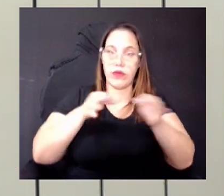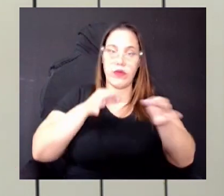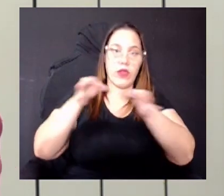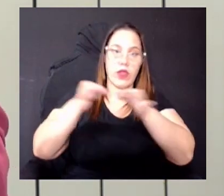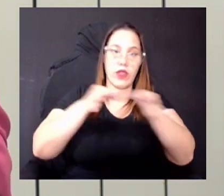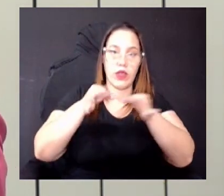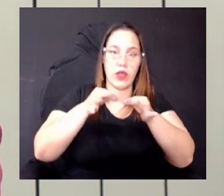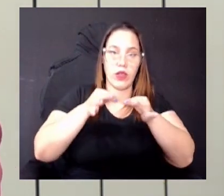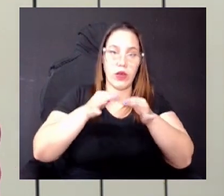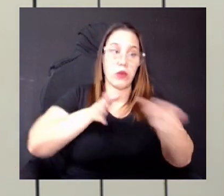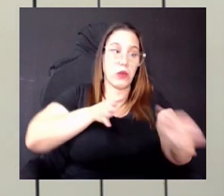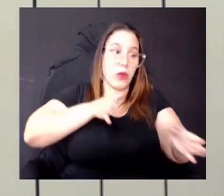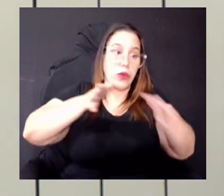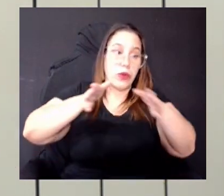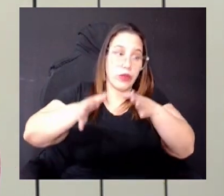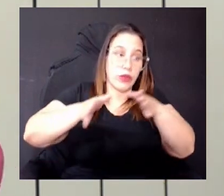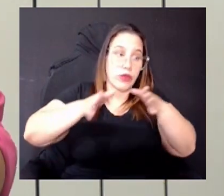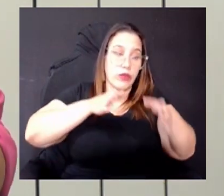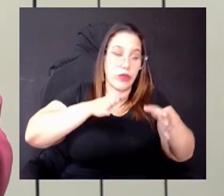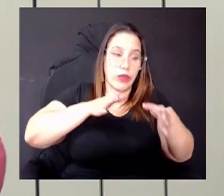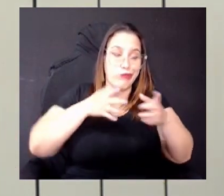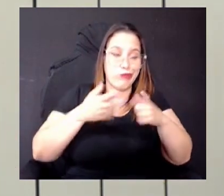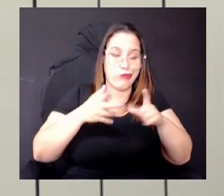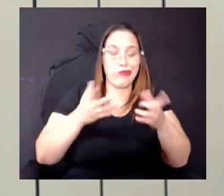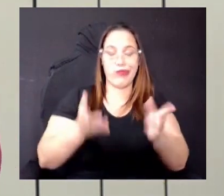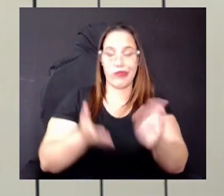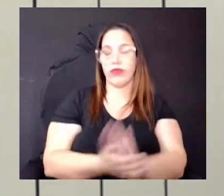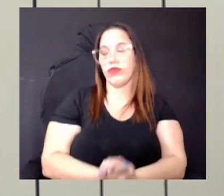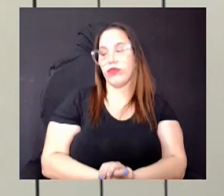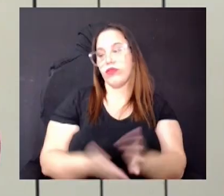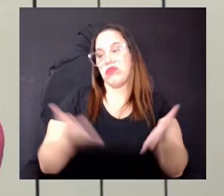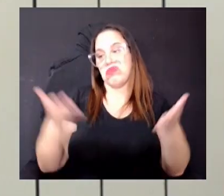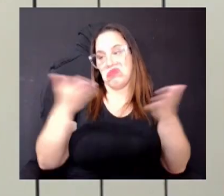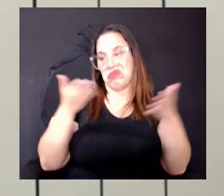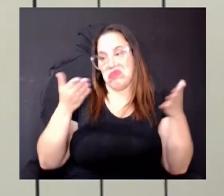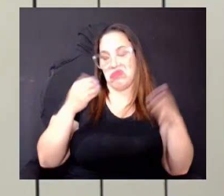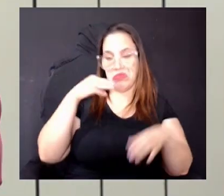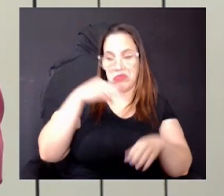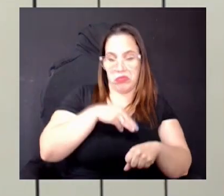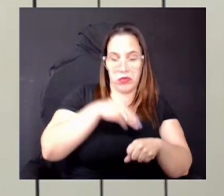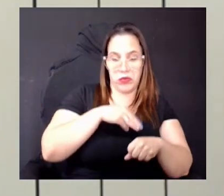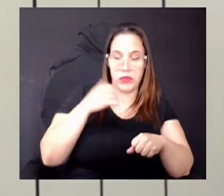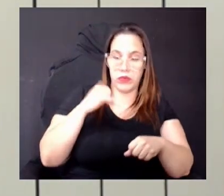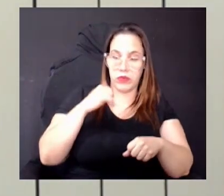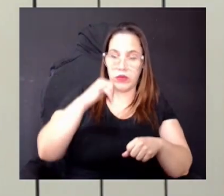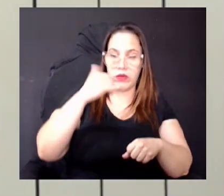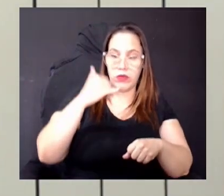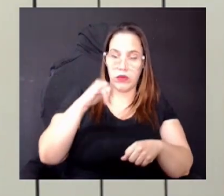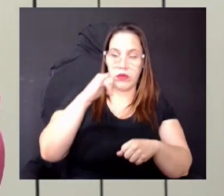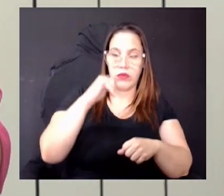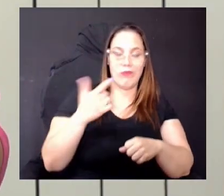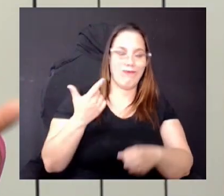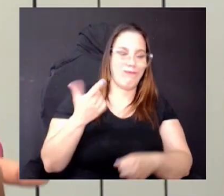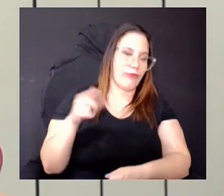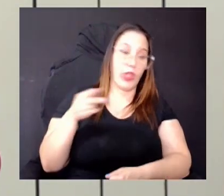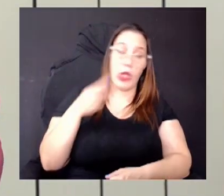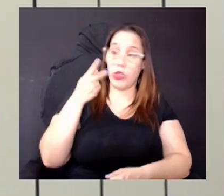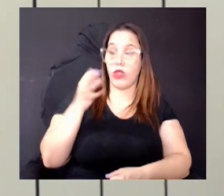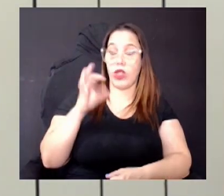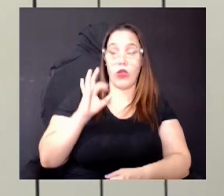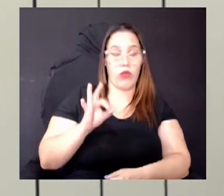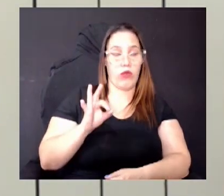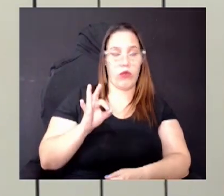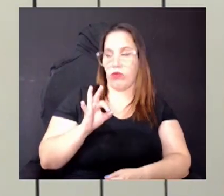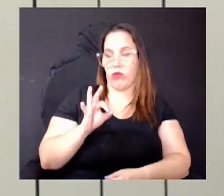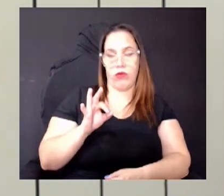logística operacional, né? Até o momento, o Ministério de Minas e Energias não se pronunciou oficialmente sobre a demanda